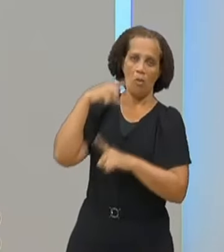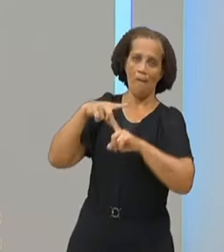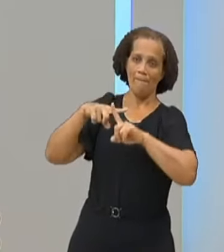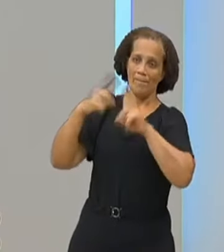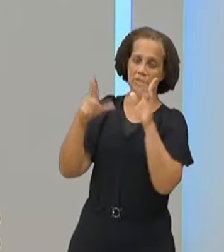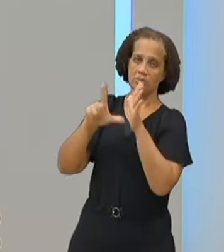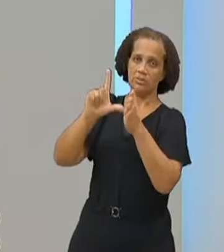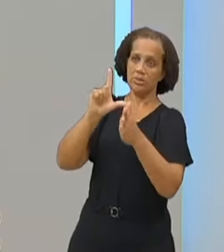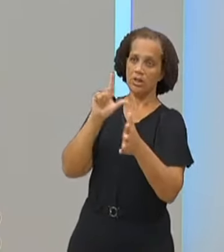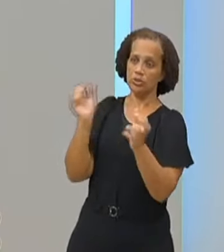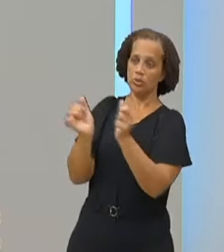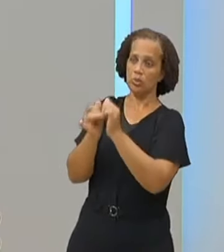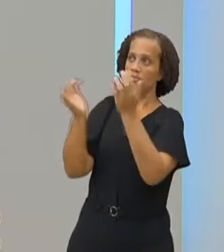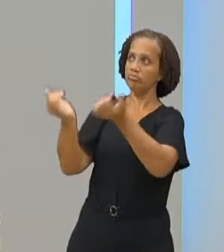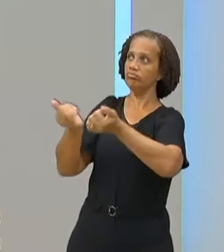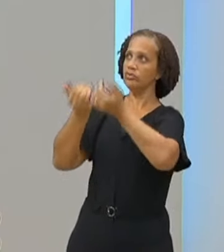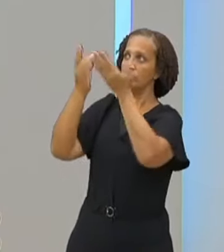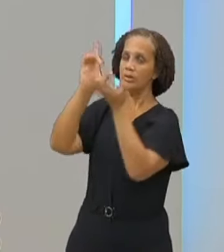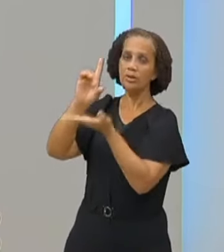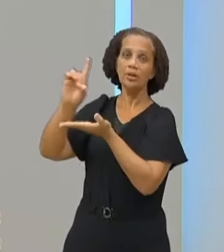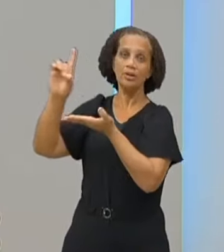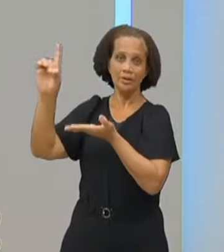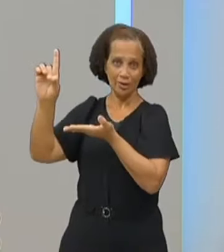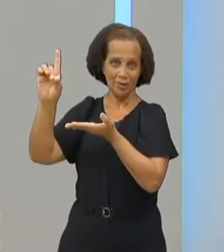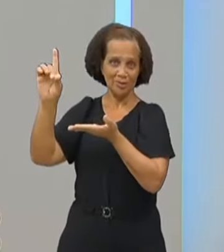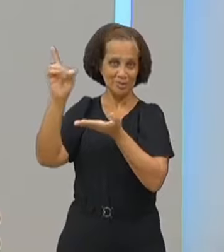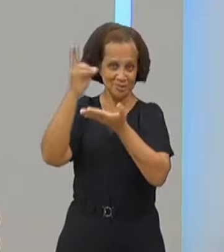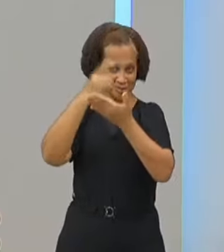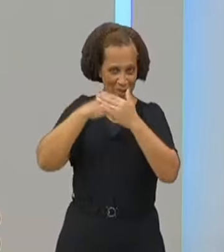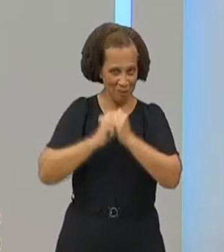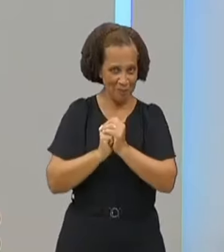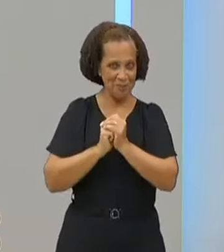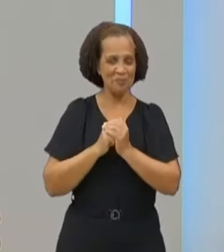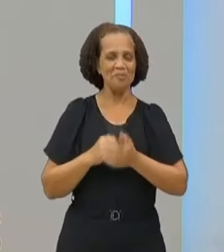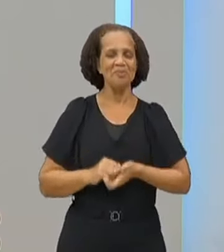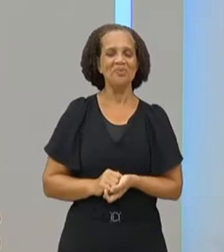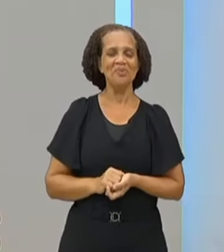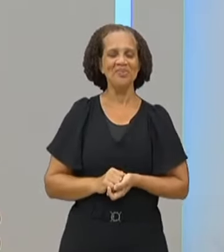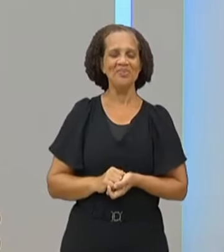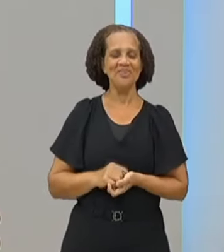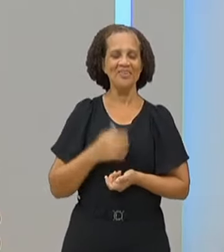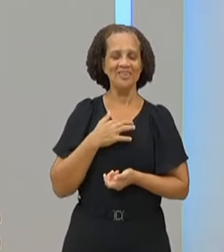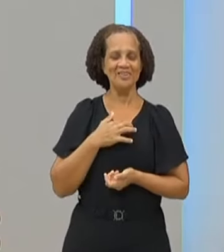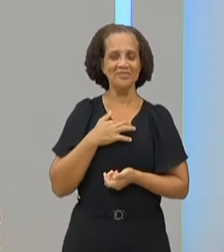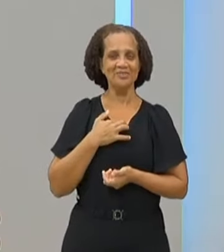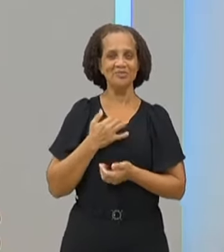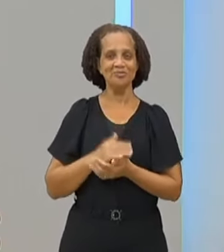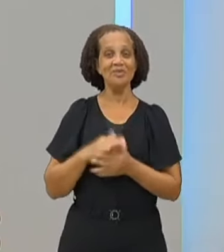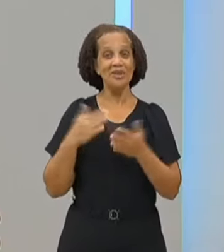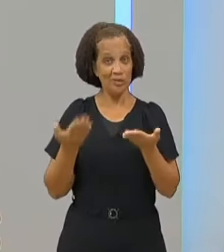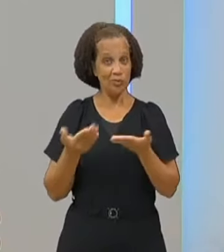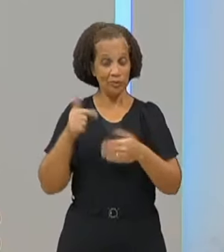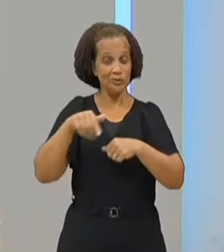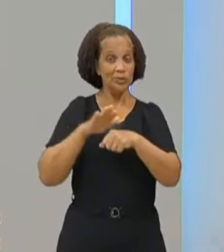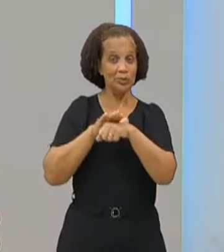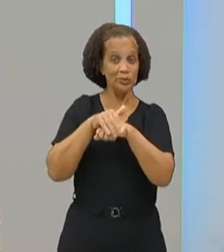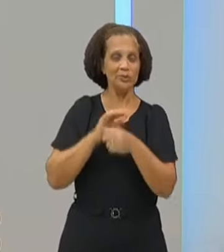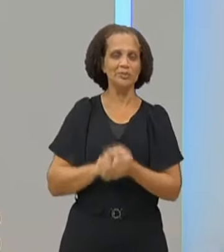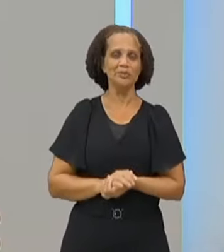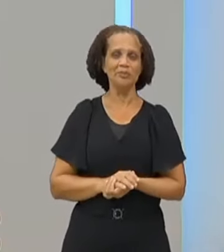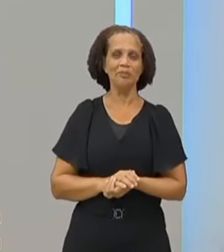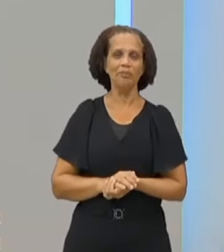a Deus nesta parte. Amém. Glória a Deus. Esta noite